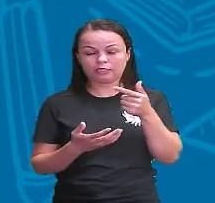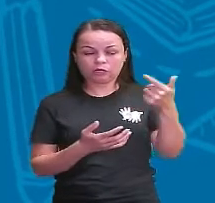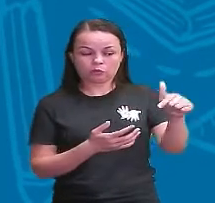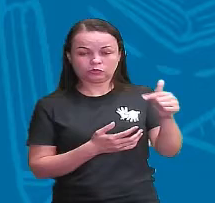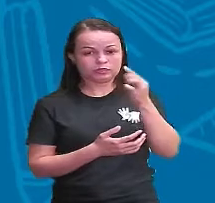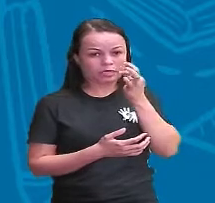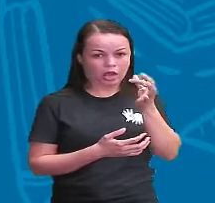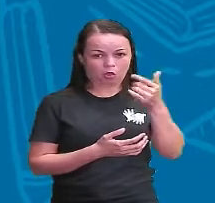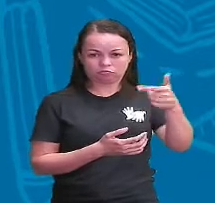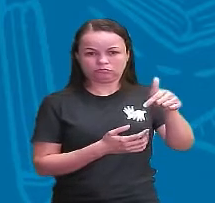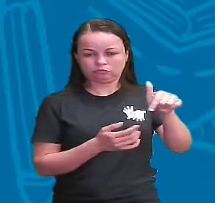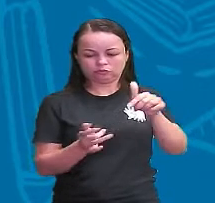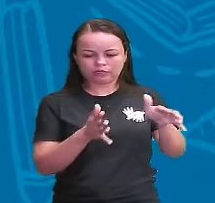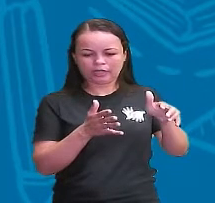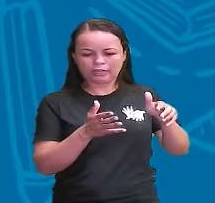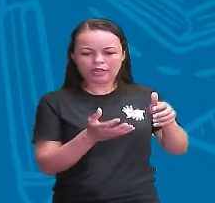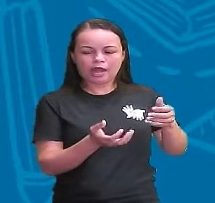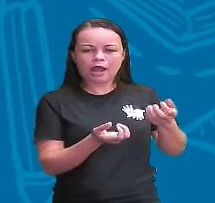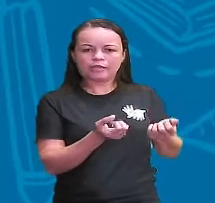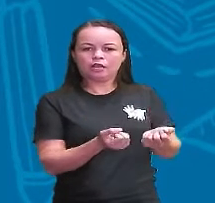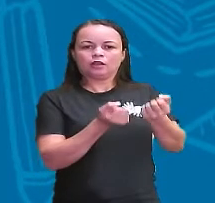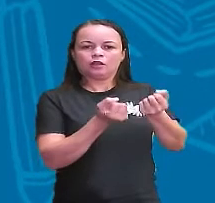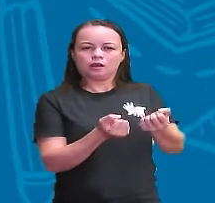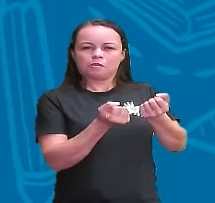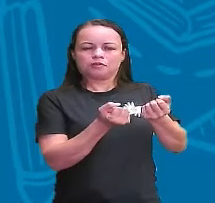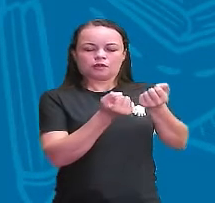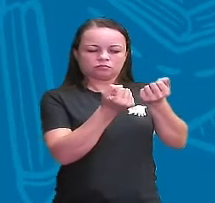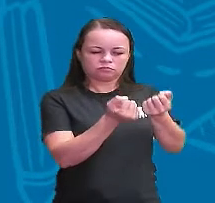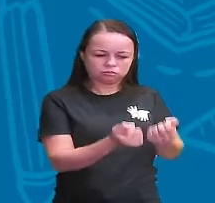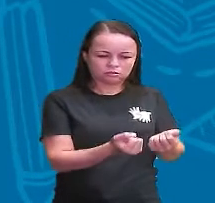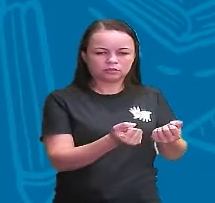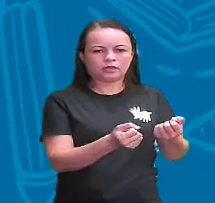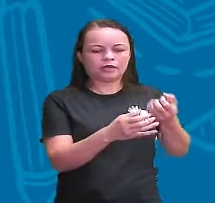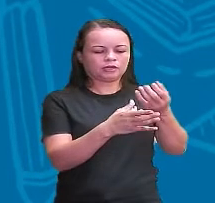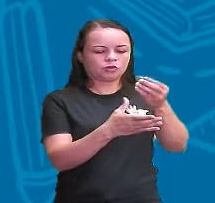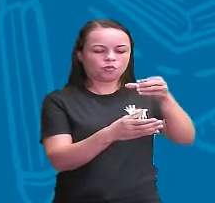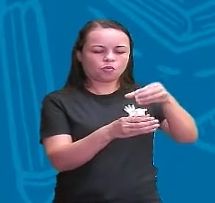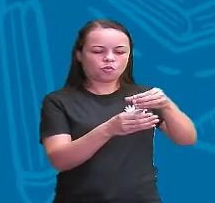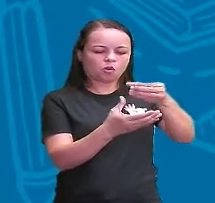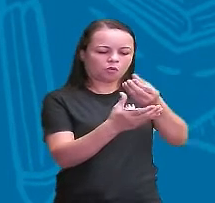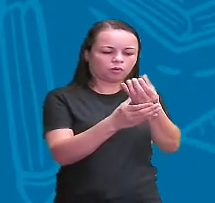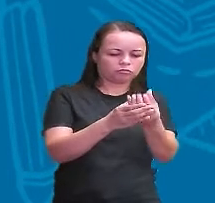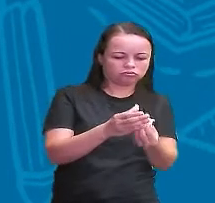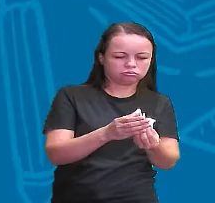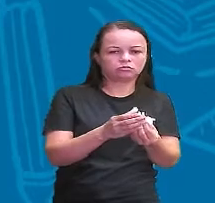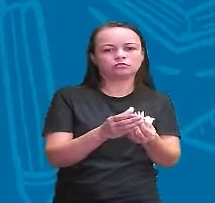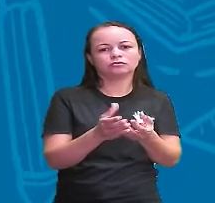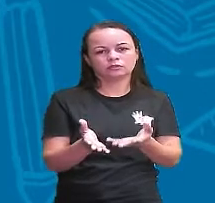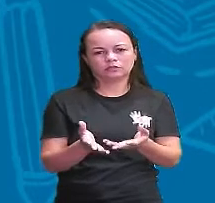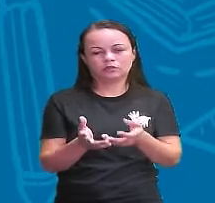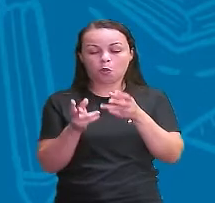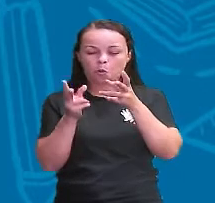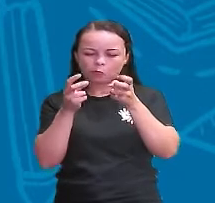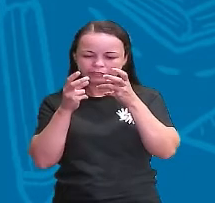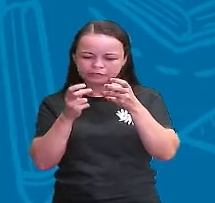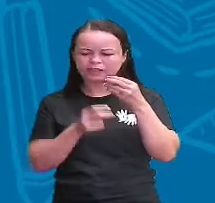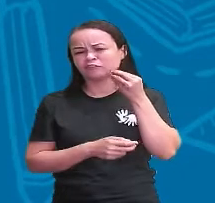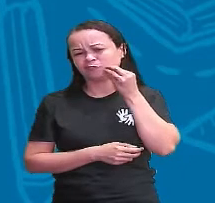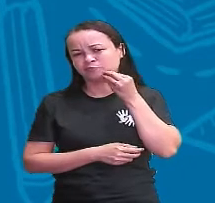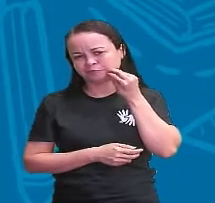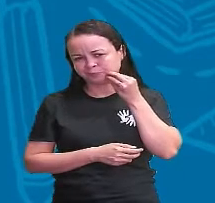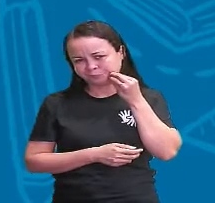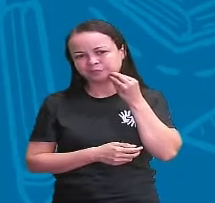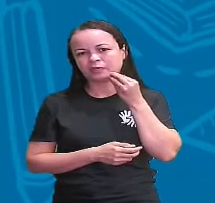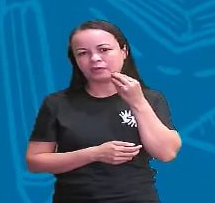mais pesado do que a água, e então ele afundou e foi lá para o fundo do copo, tá certo? Então, observem que é um experimento muito